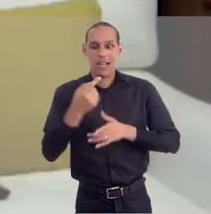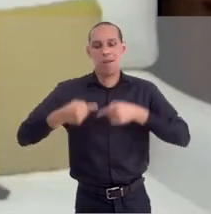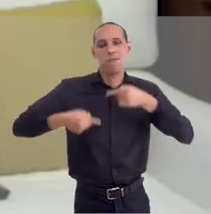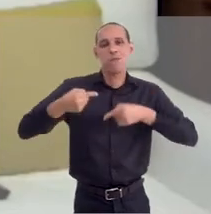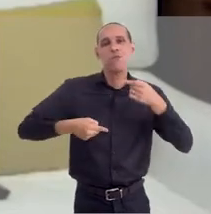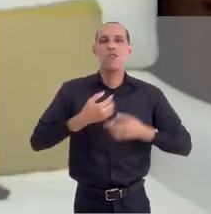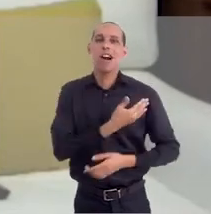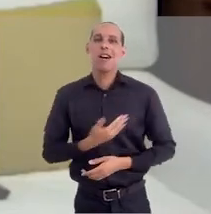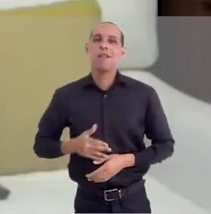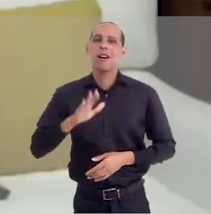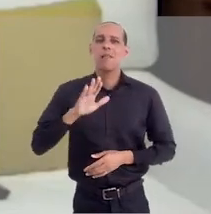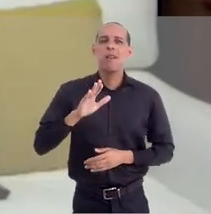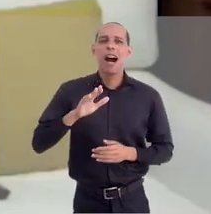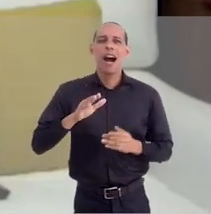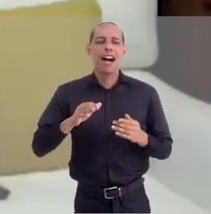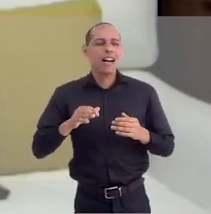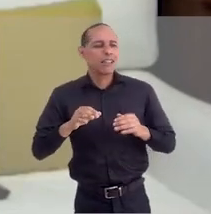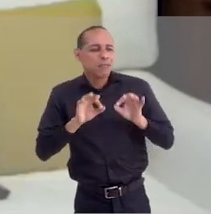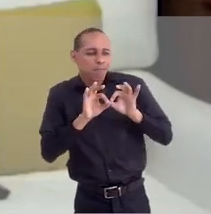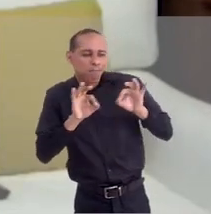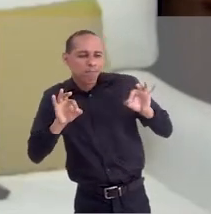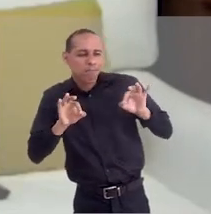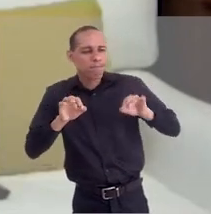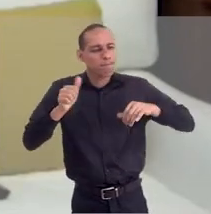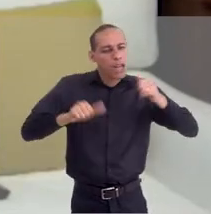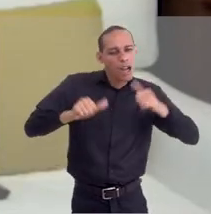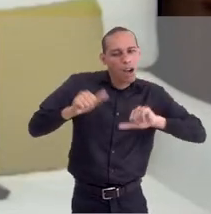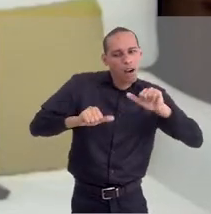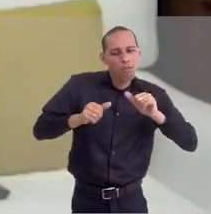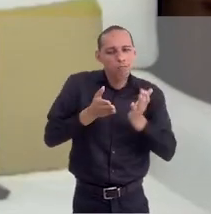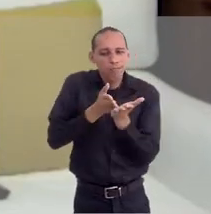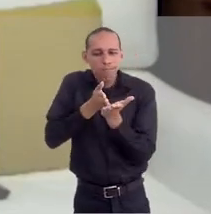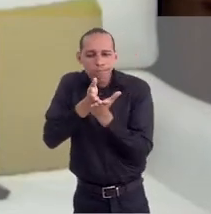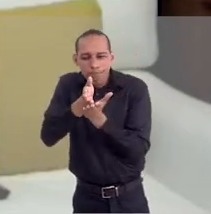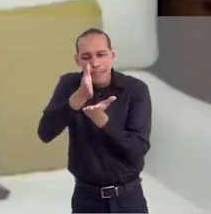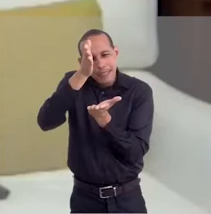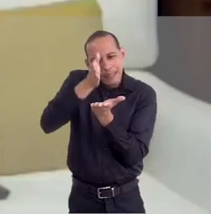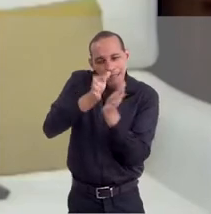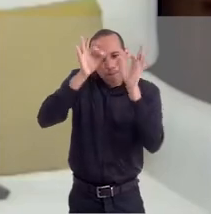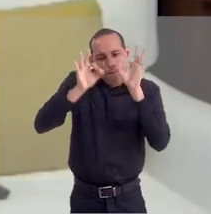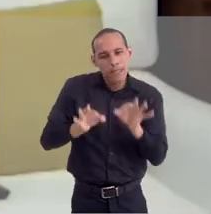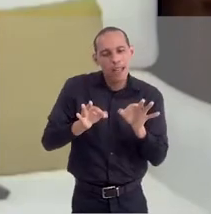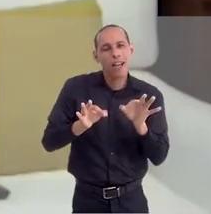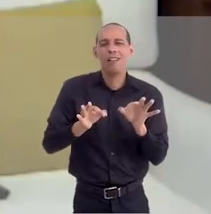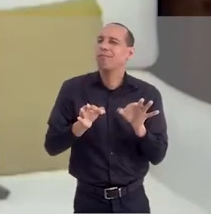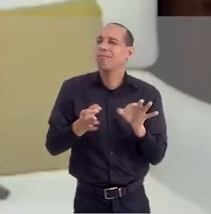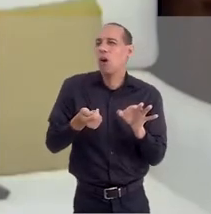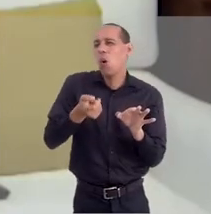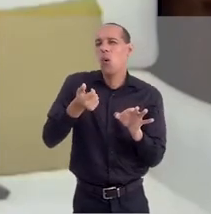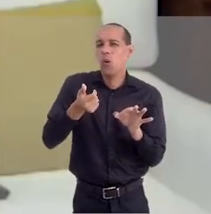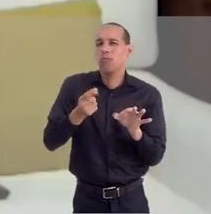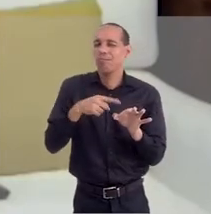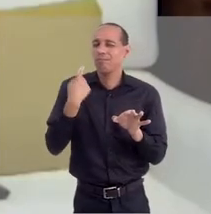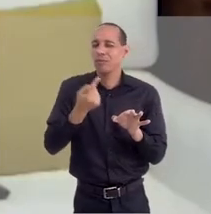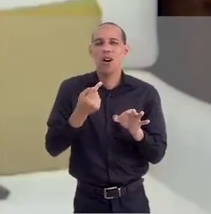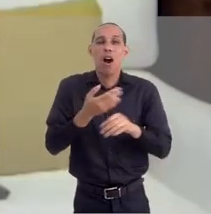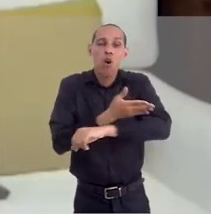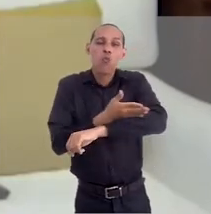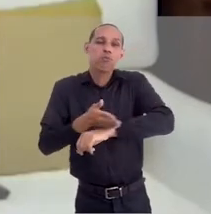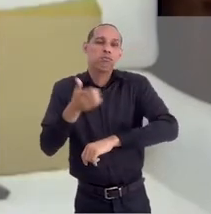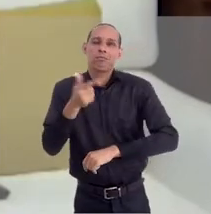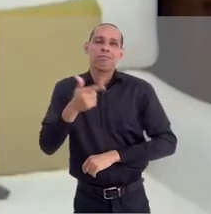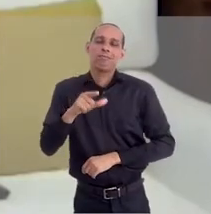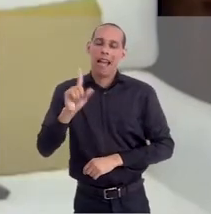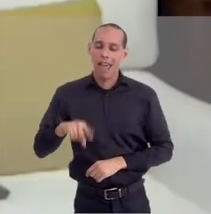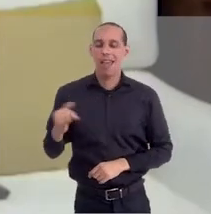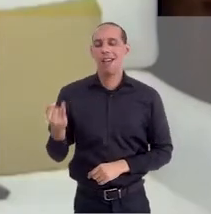momento de avaliá-las, julgar os resultados, medi-los e corrigir rumos, não temos muitos instrumentos para isso, não temos esse hábito. Então,